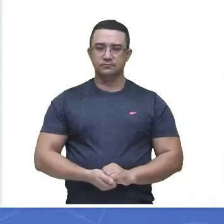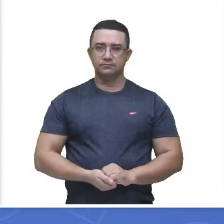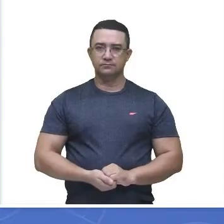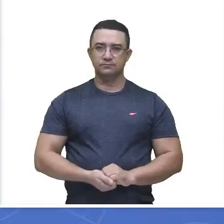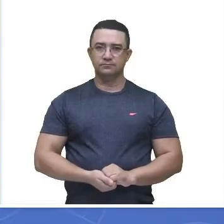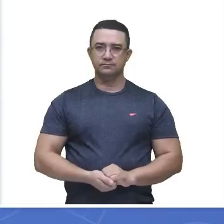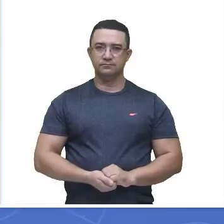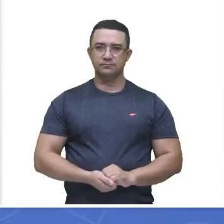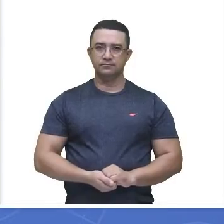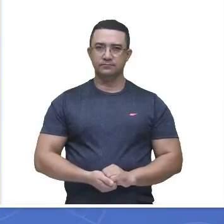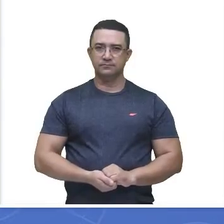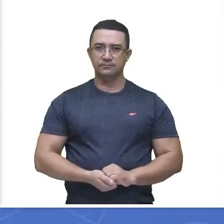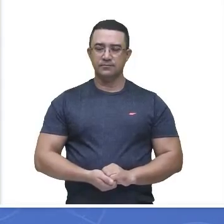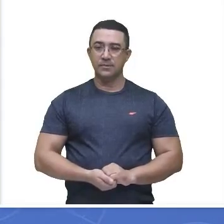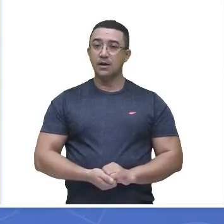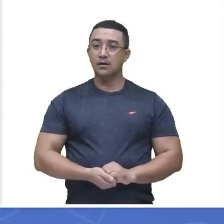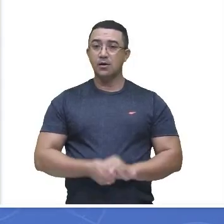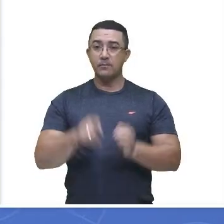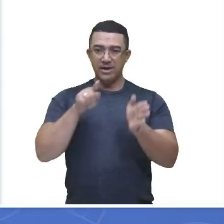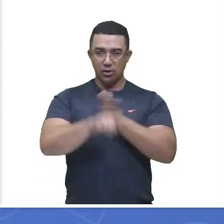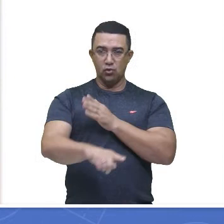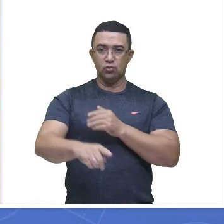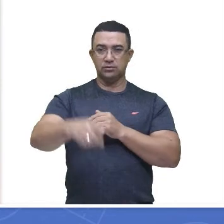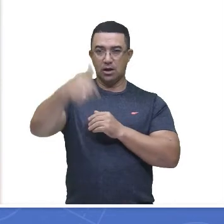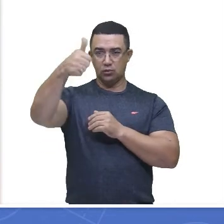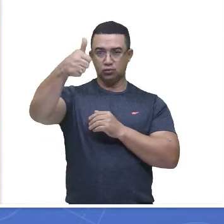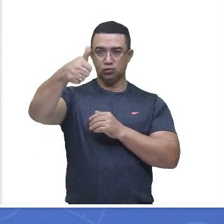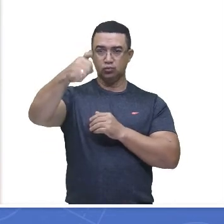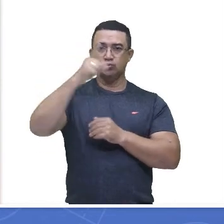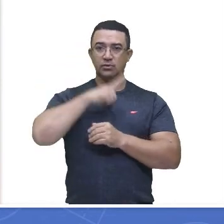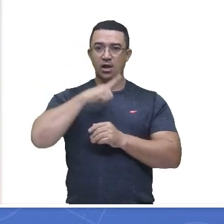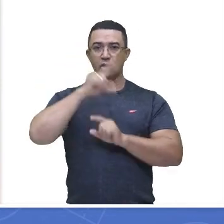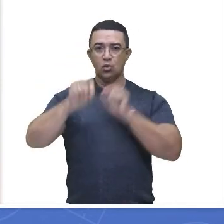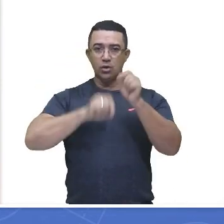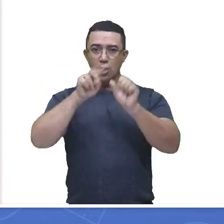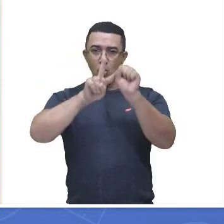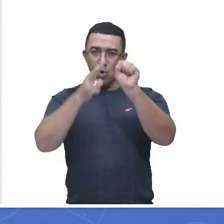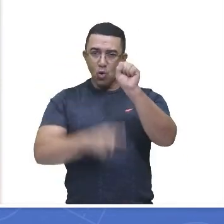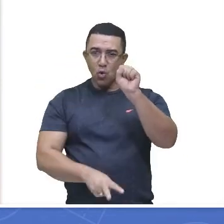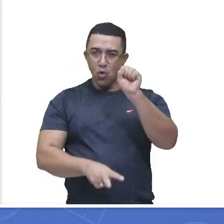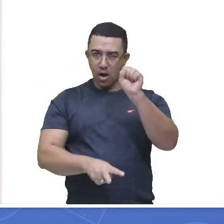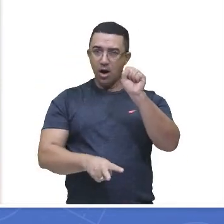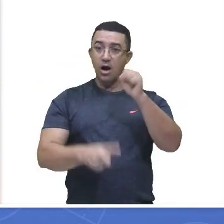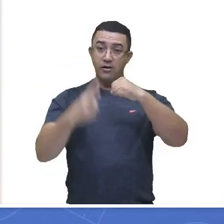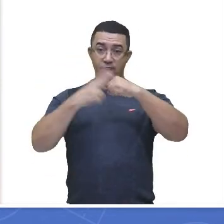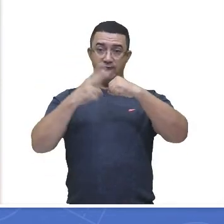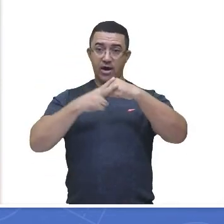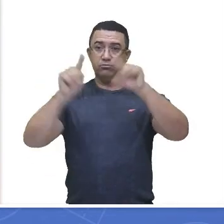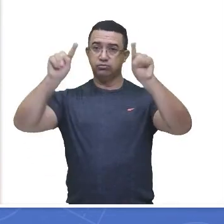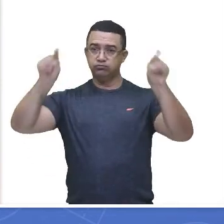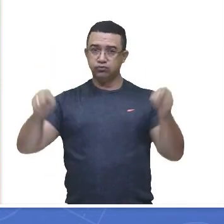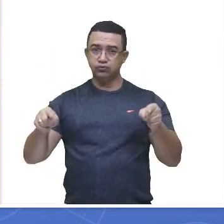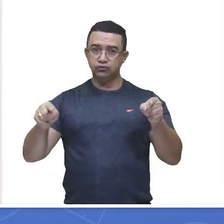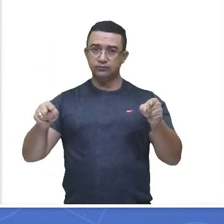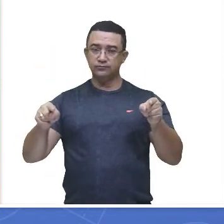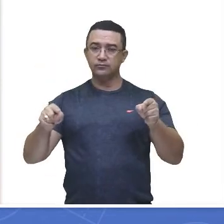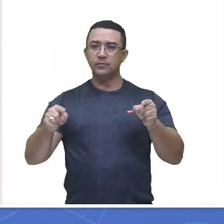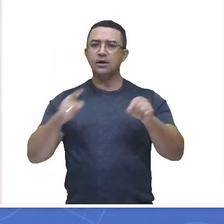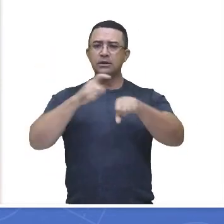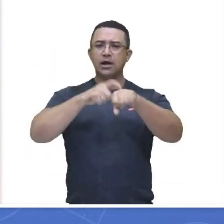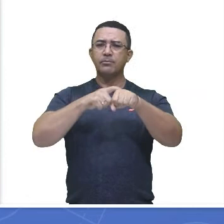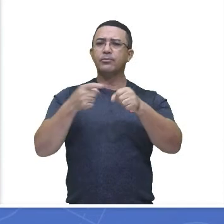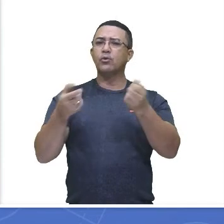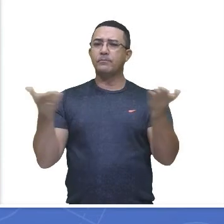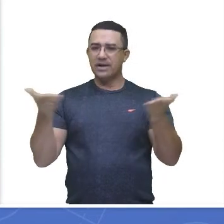Muito bem, olha só, na nossa primeira questão, temos conjuga os verbos entre parênteses em presente